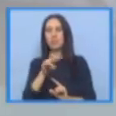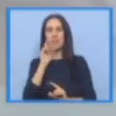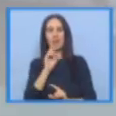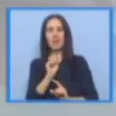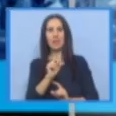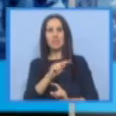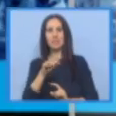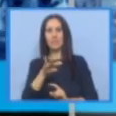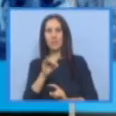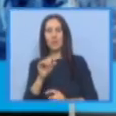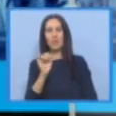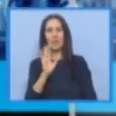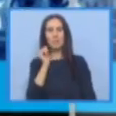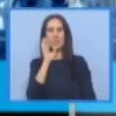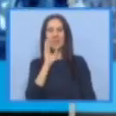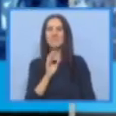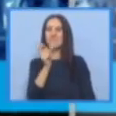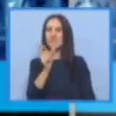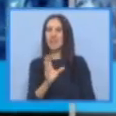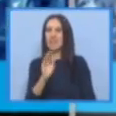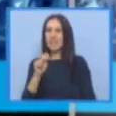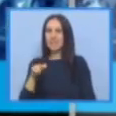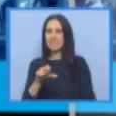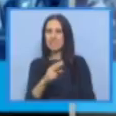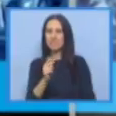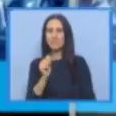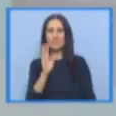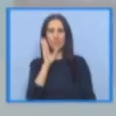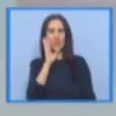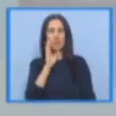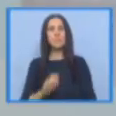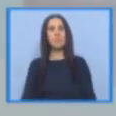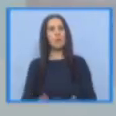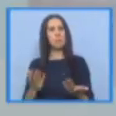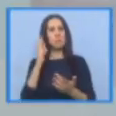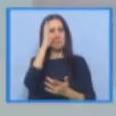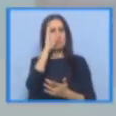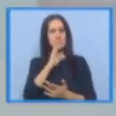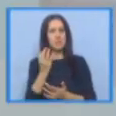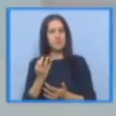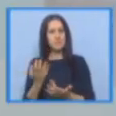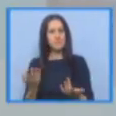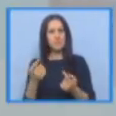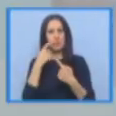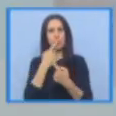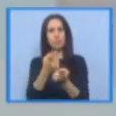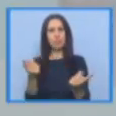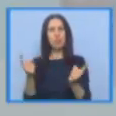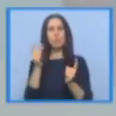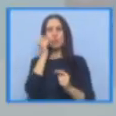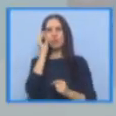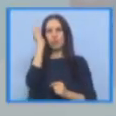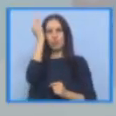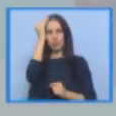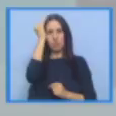Olá, boa tarde. Boa tarde. E na realidade isto já era esperado, não é? Desde logo quando foi anunciado esta intenção